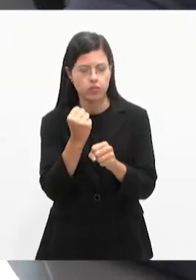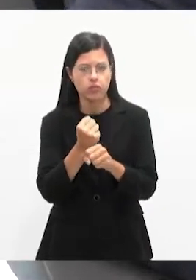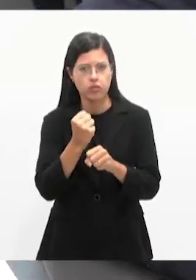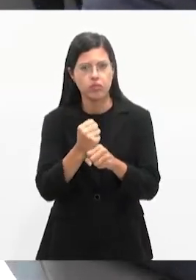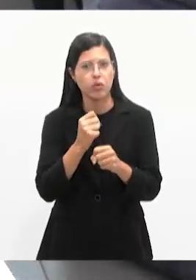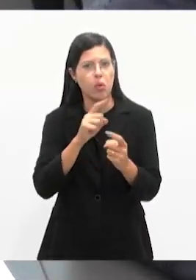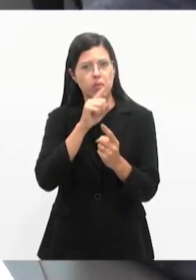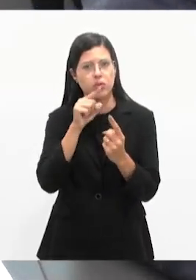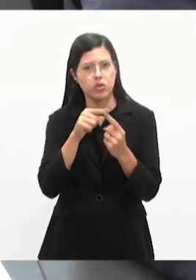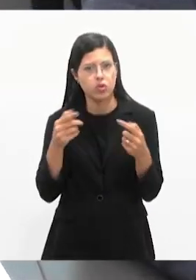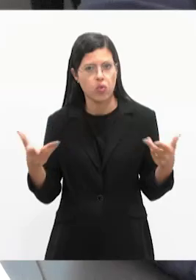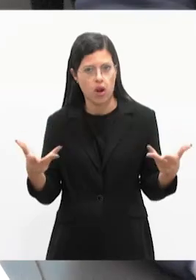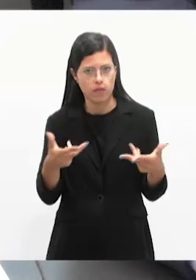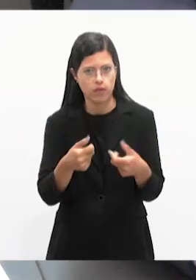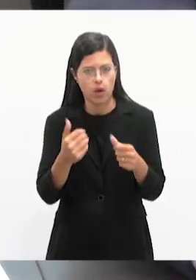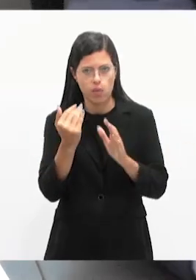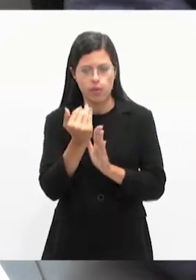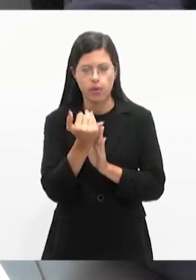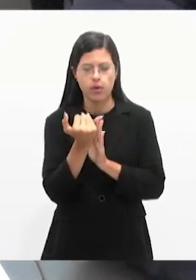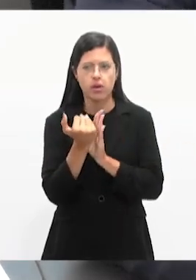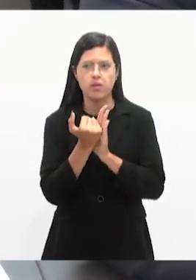qualificá-las para o programa.